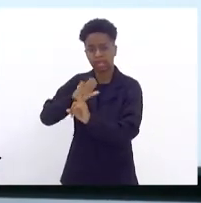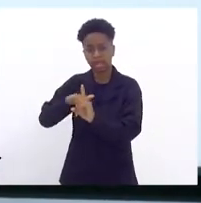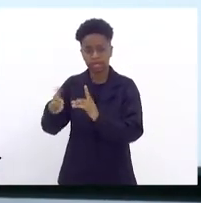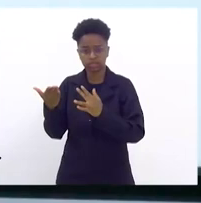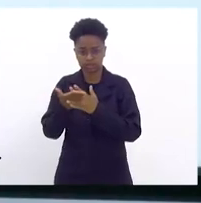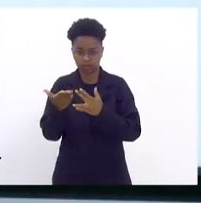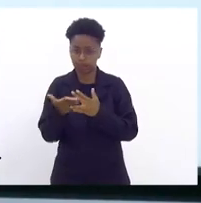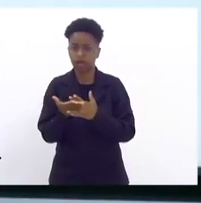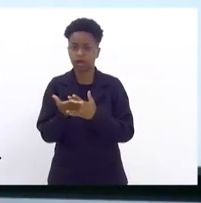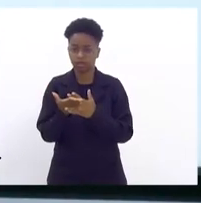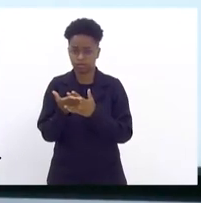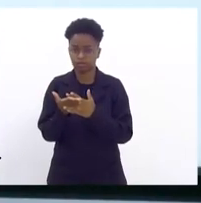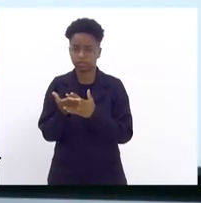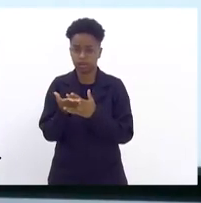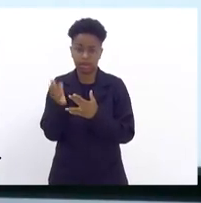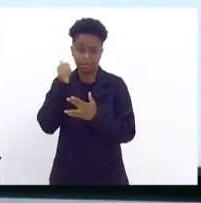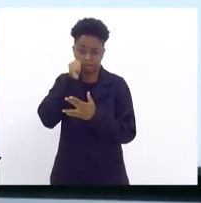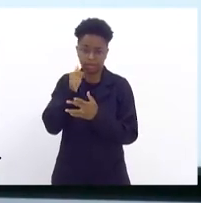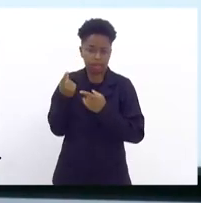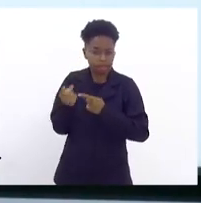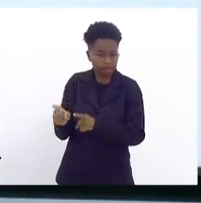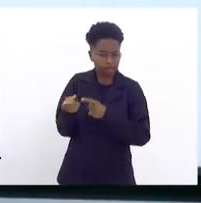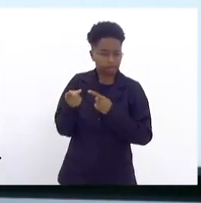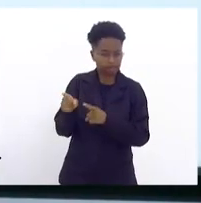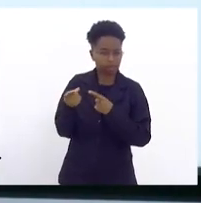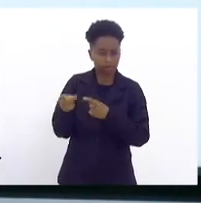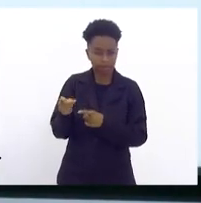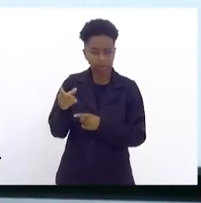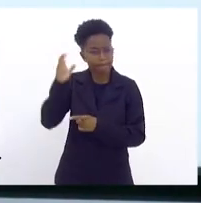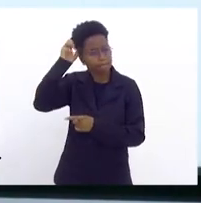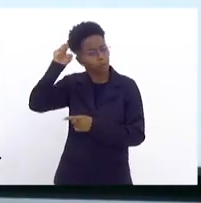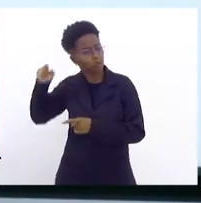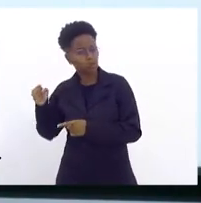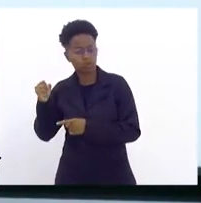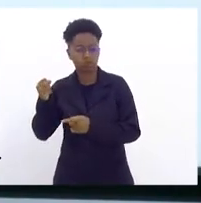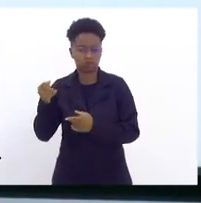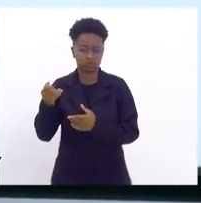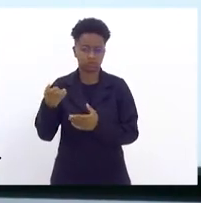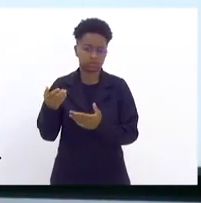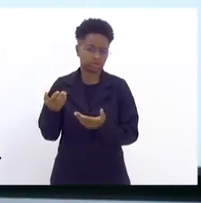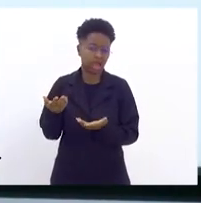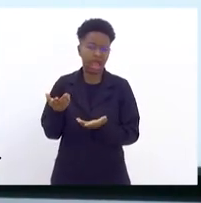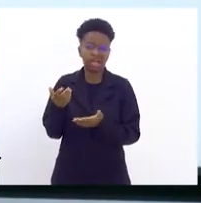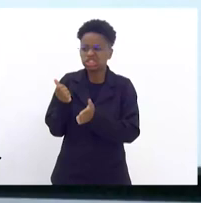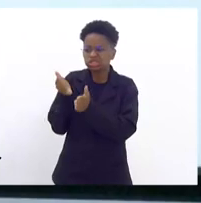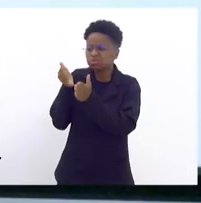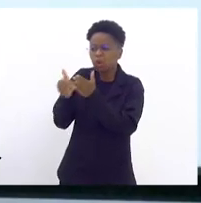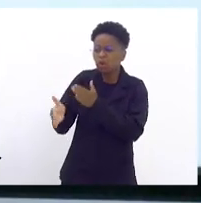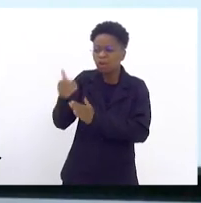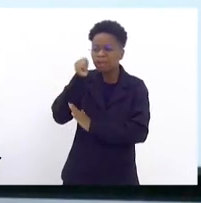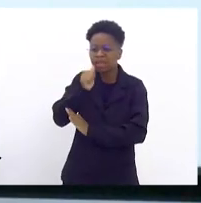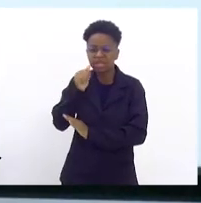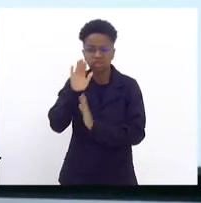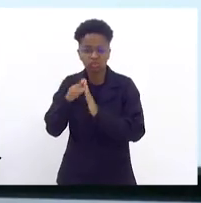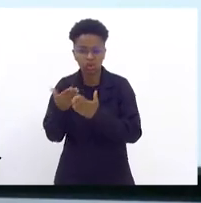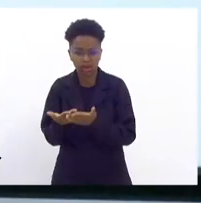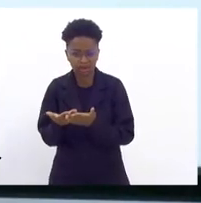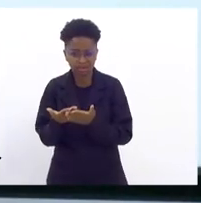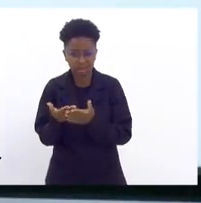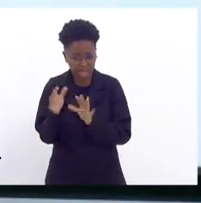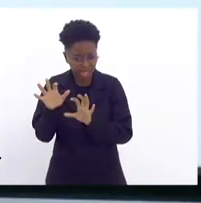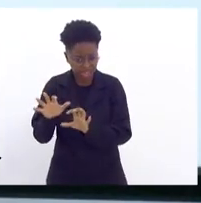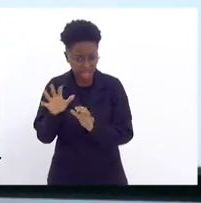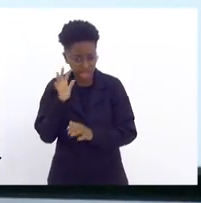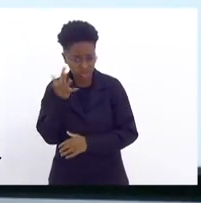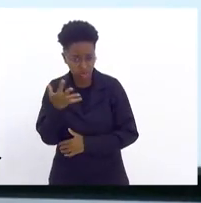né que as meninas estavam implicando com ela e puxando o cabelo ah expulsa as meninas da escola é assim que